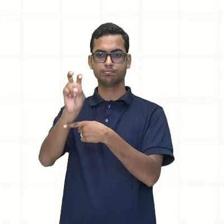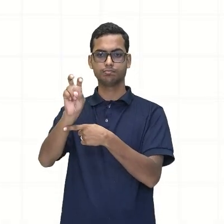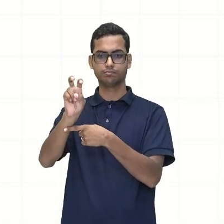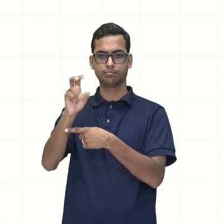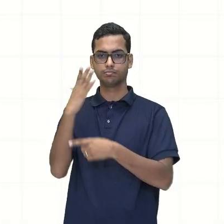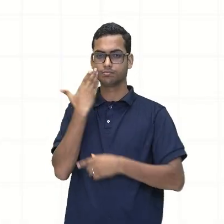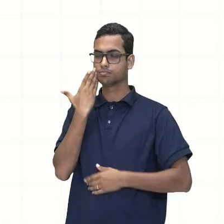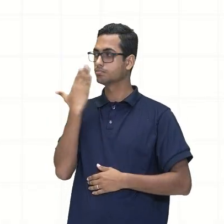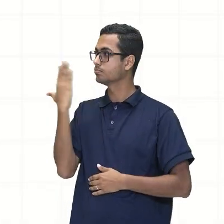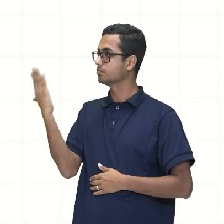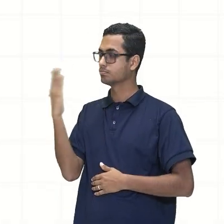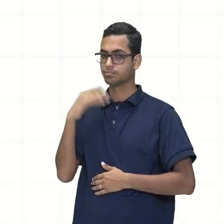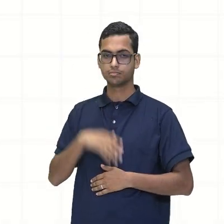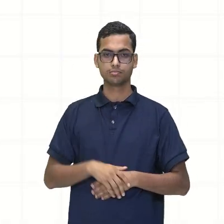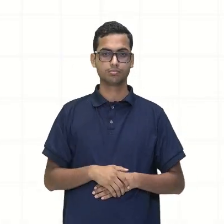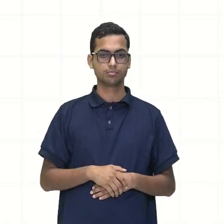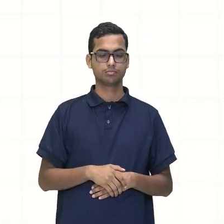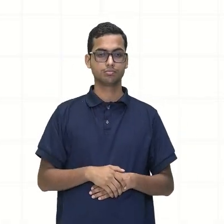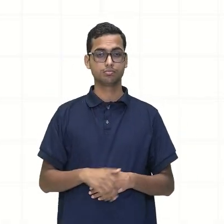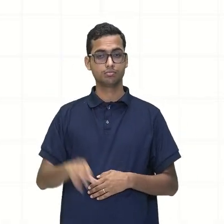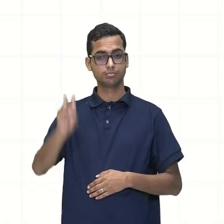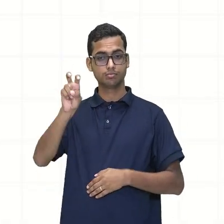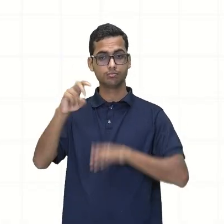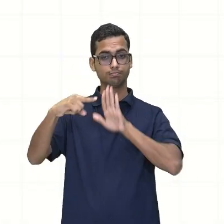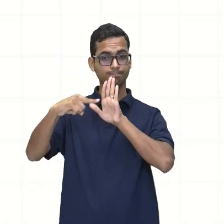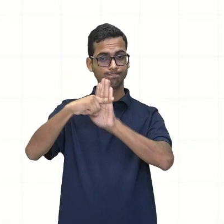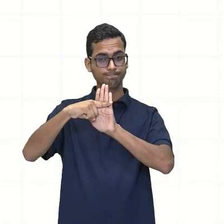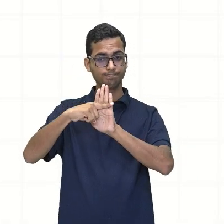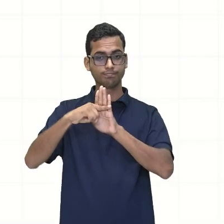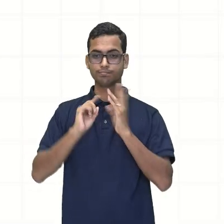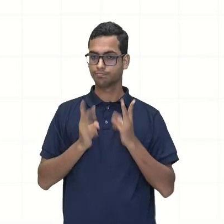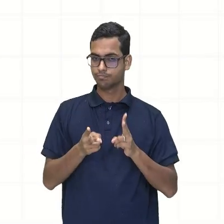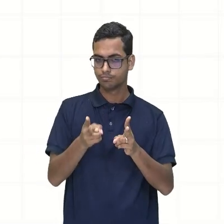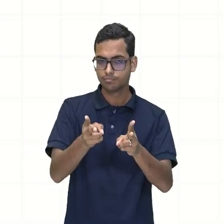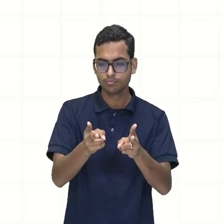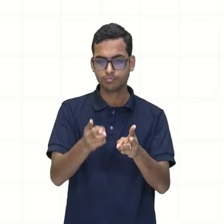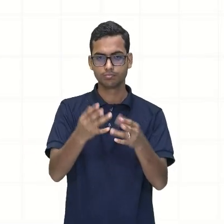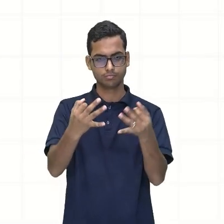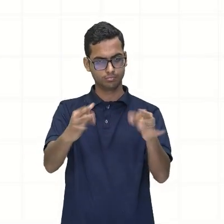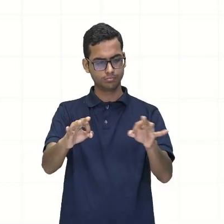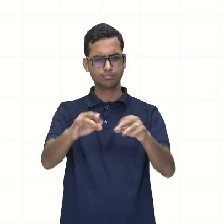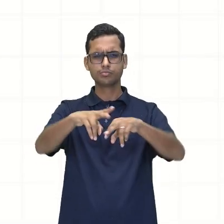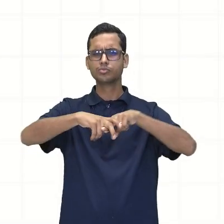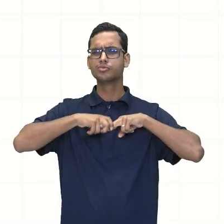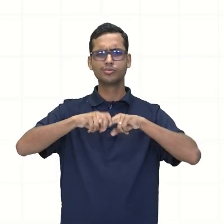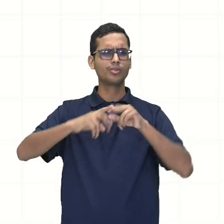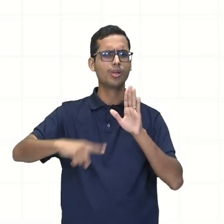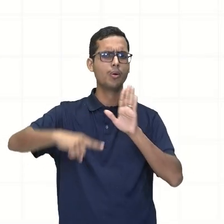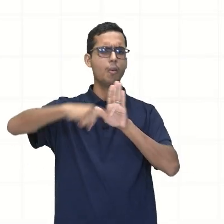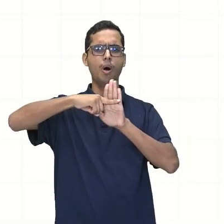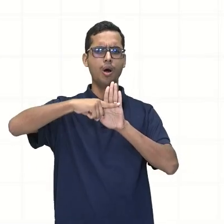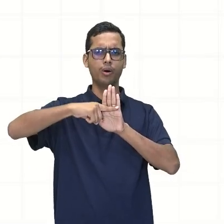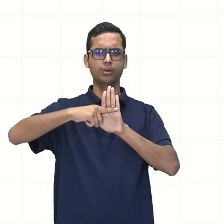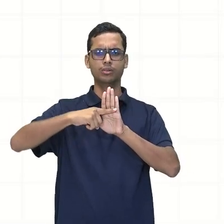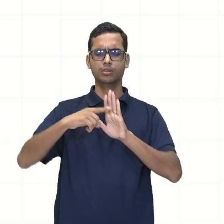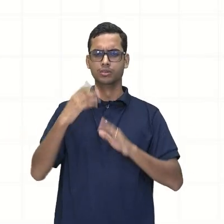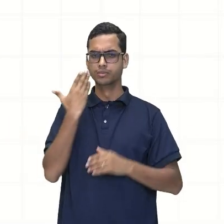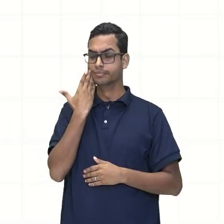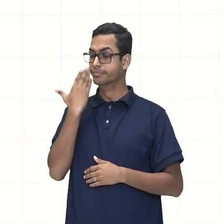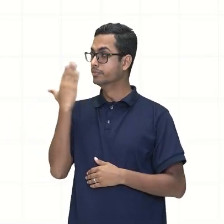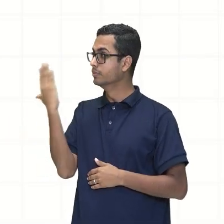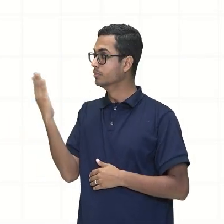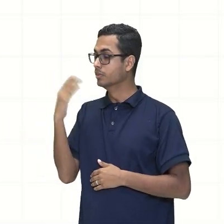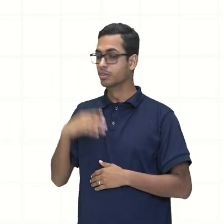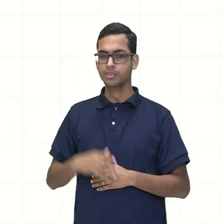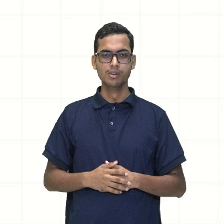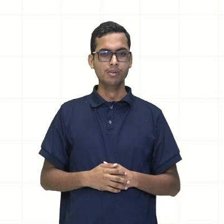esse número 5 é negativo. Não vão esquecer de colocar o sinal de negativo. Por que que é negativo, professora? Porque esse